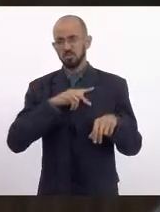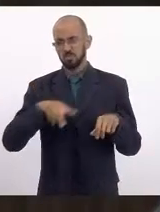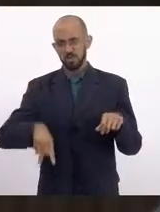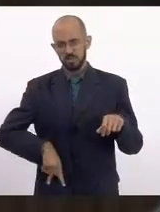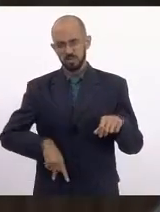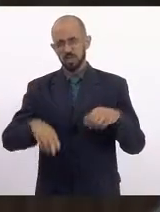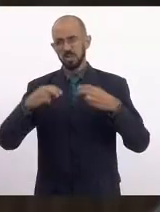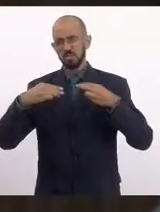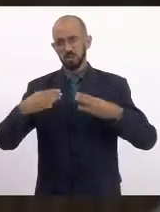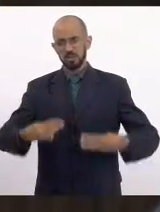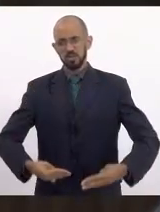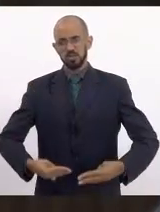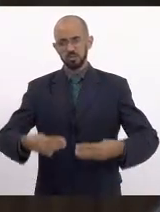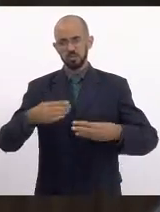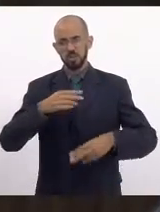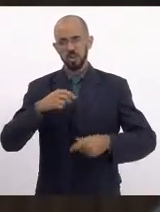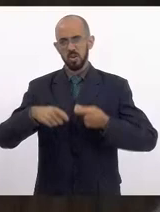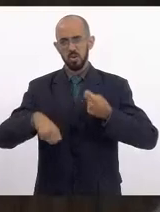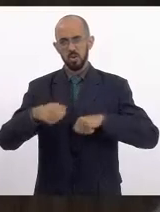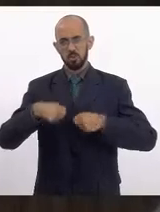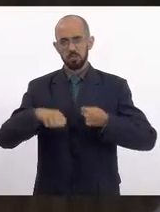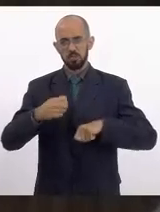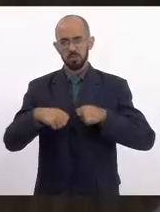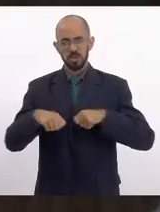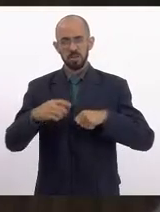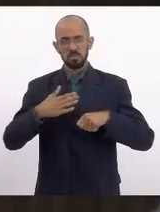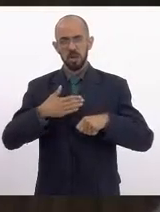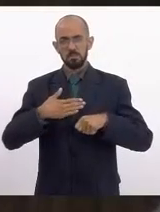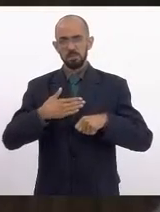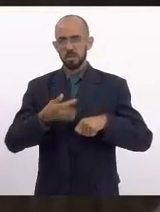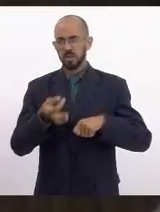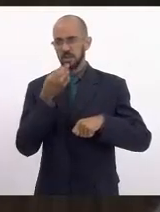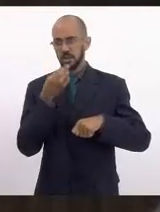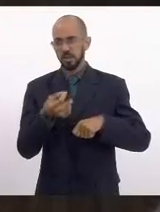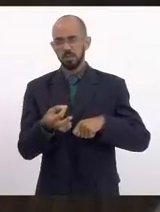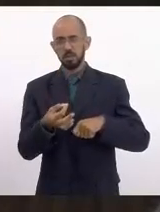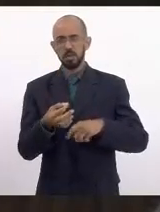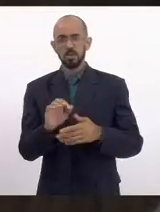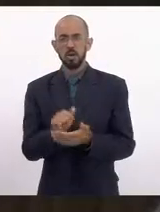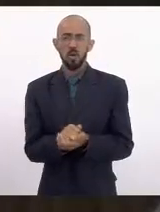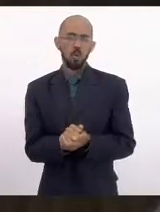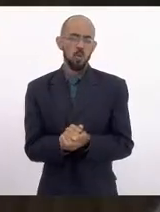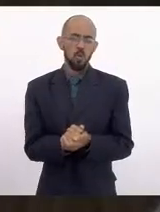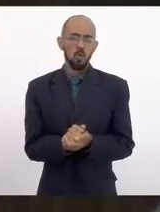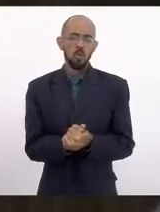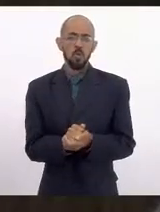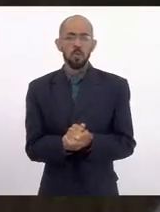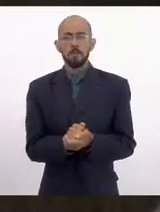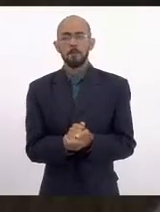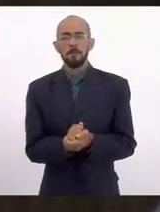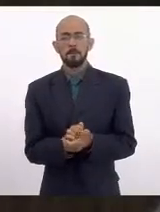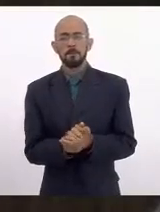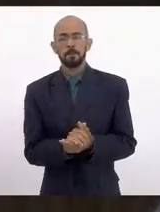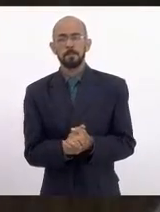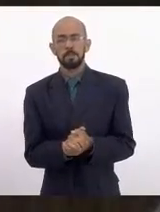menino da economia no caso Ministro infraestrutura para mim que chama atenção Deputado Luiz Paulo me chama a atenção é que o